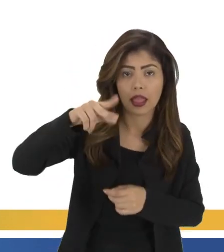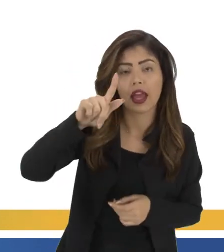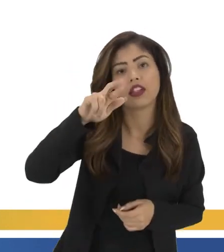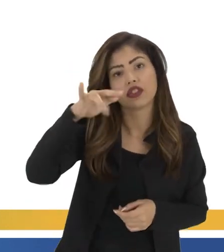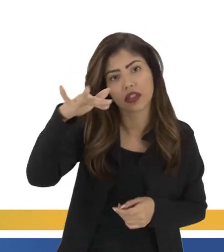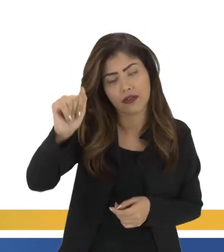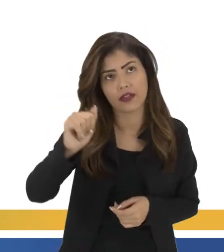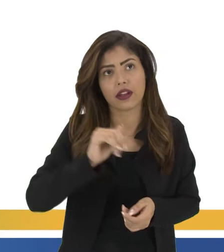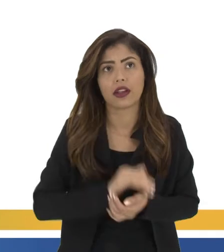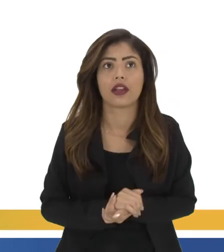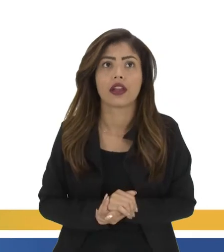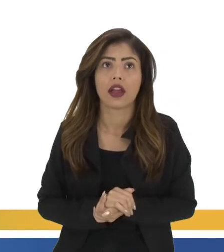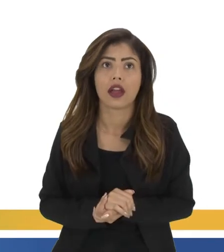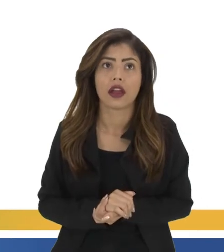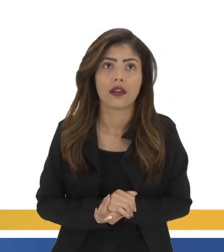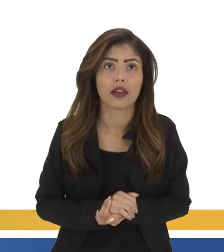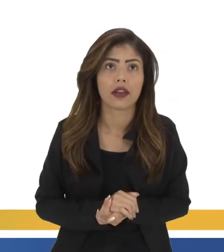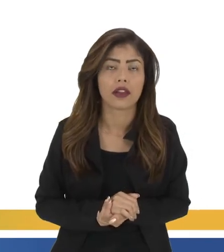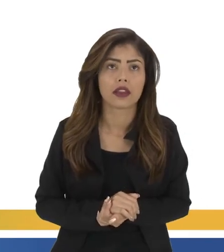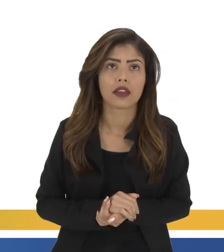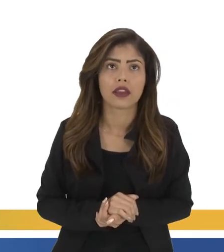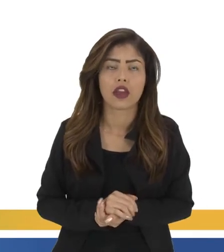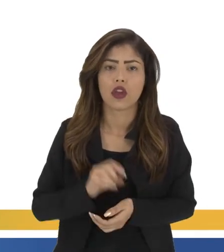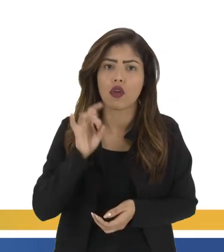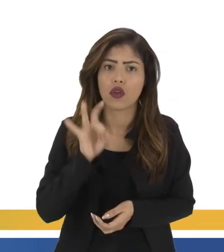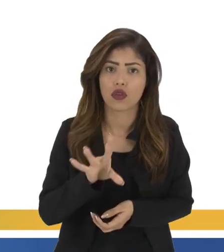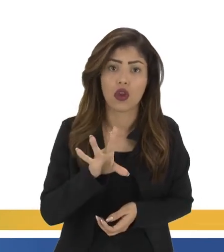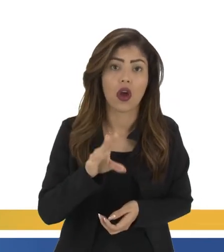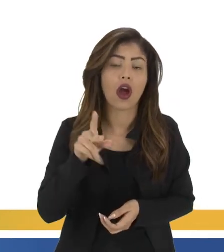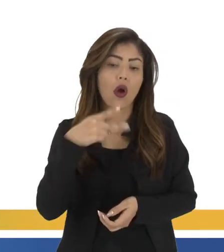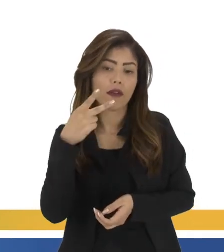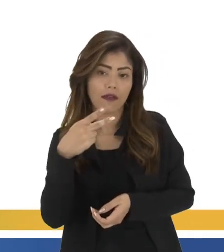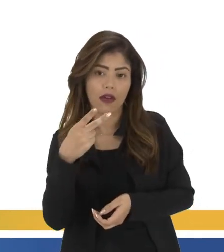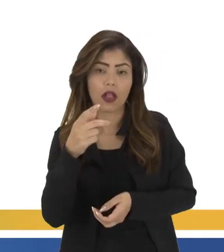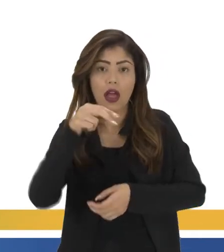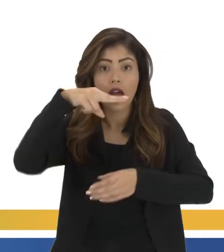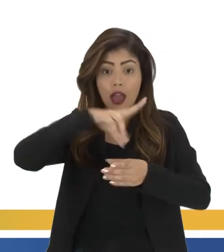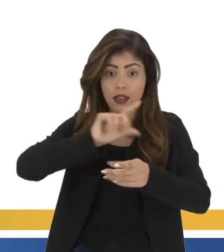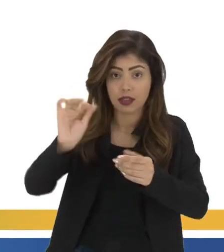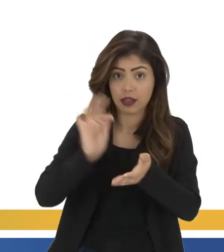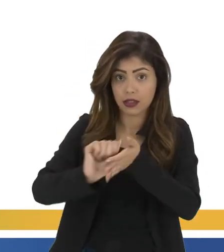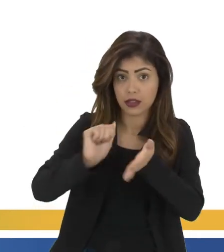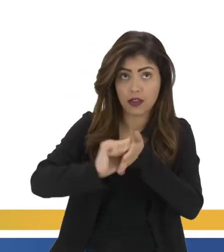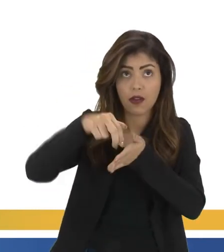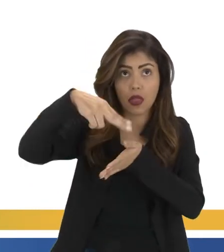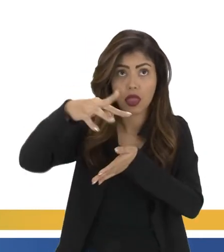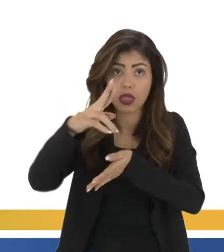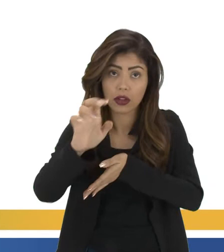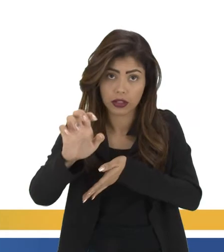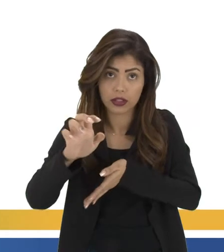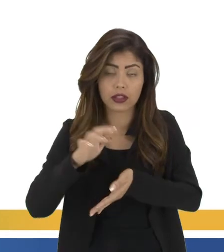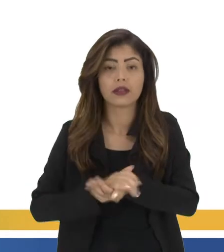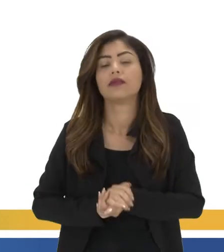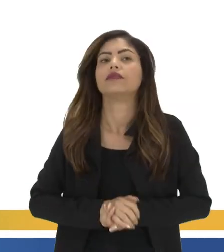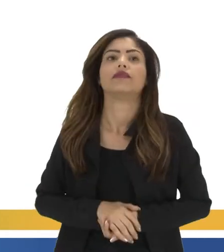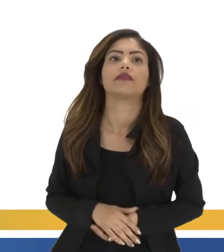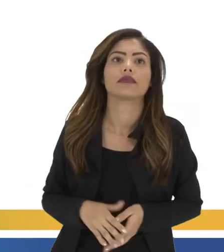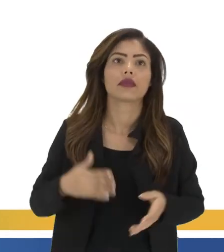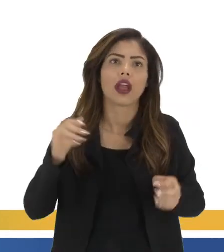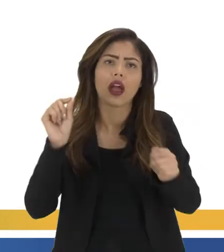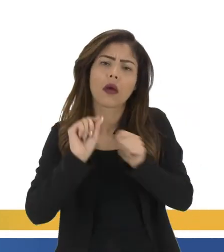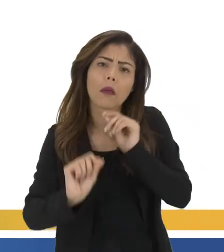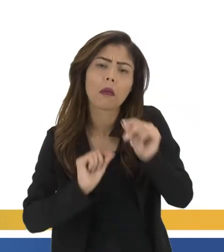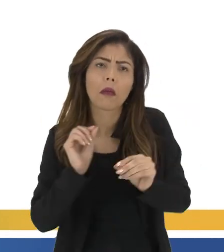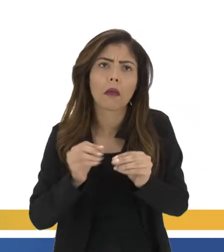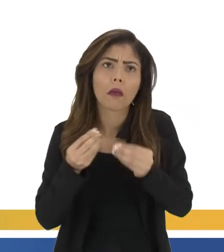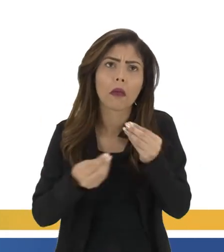not study for the test tomorrow. Basta colocar o not depois do verbo auxiliar will. E as formas abreviadas?